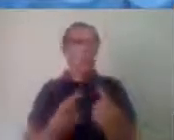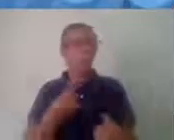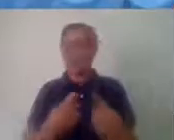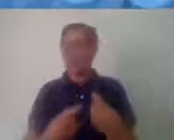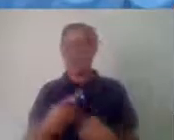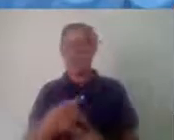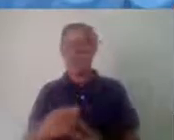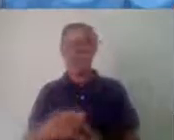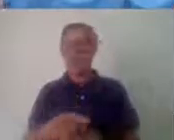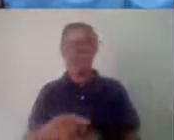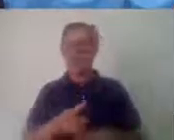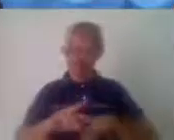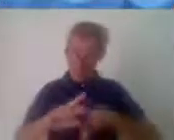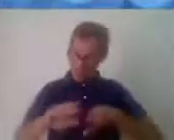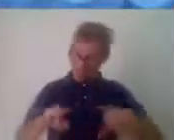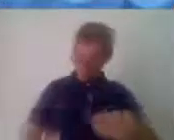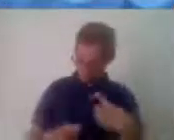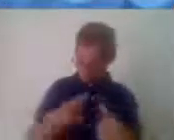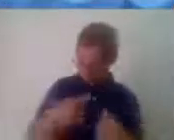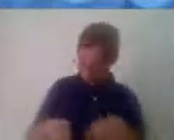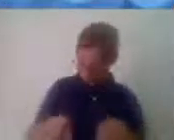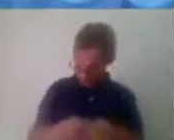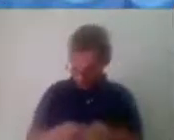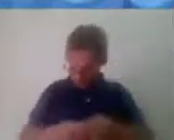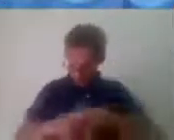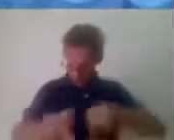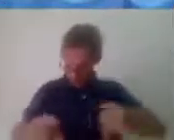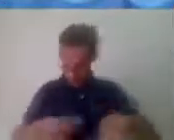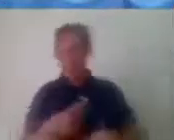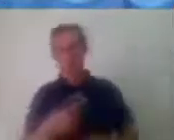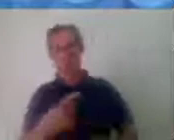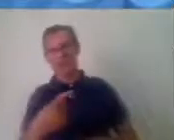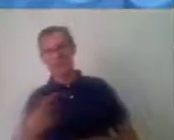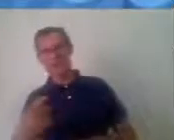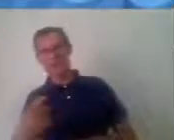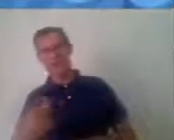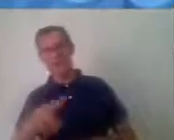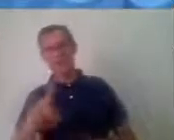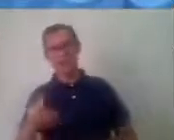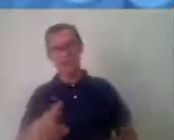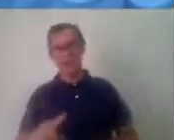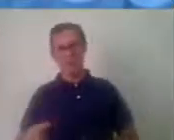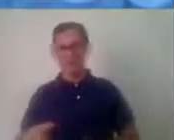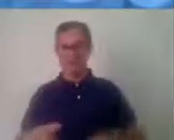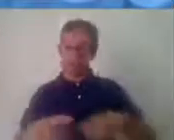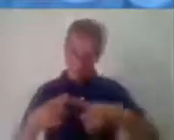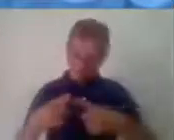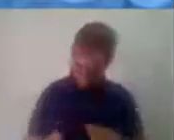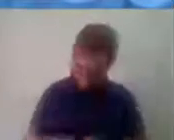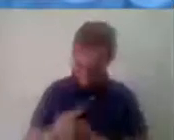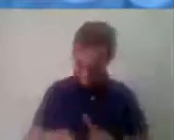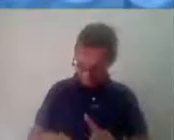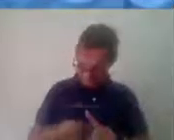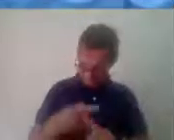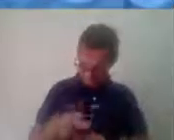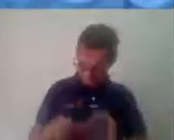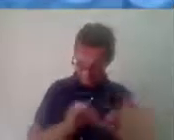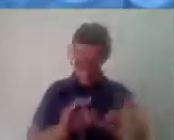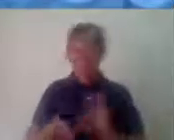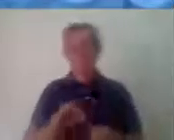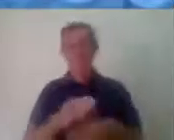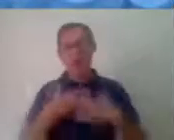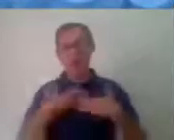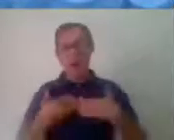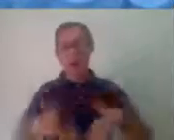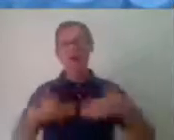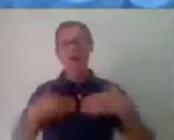as suas variáveis, qual é a variação de cada uma das variáveis. Depois você monta com